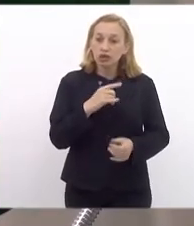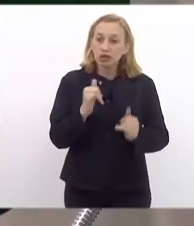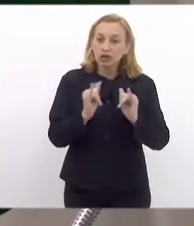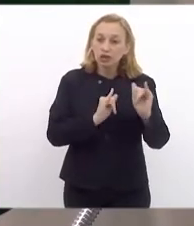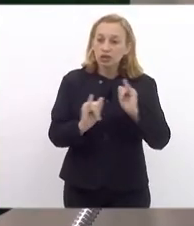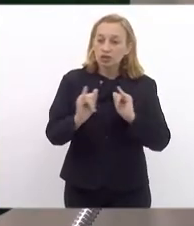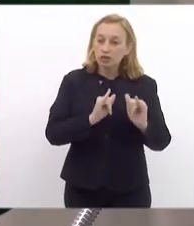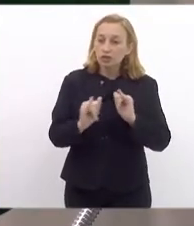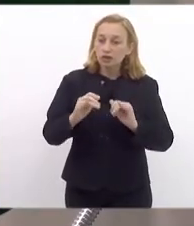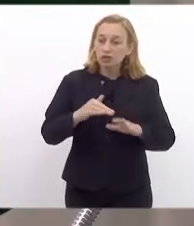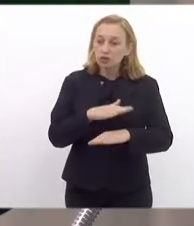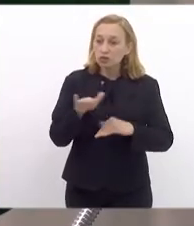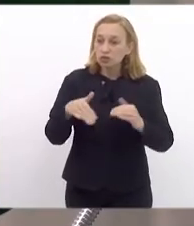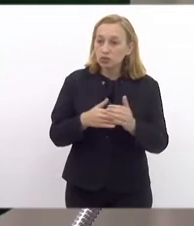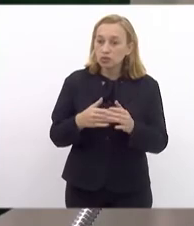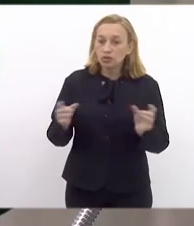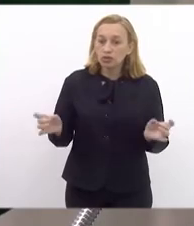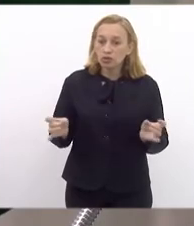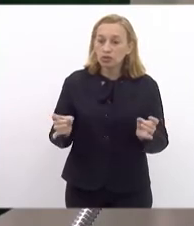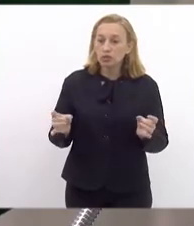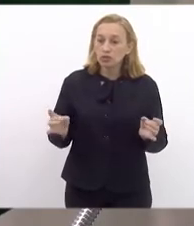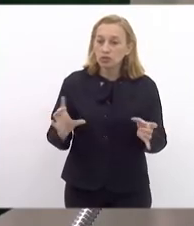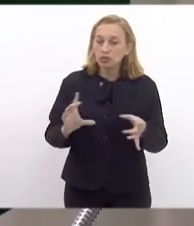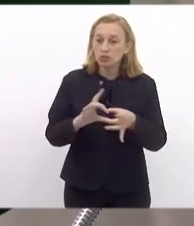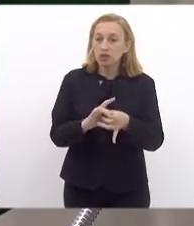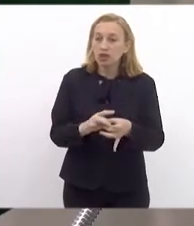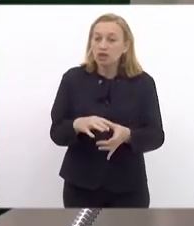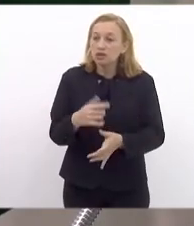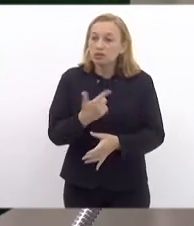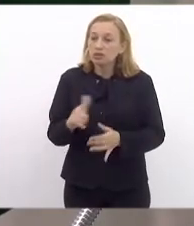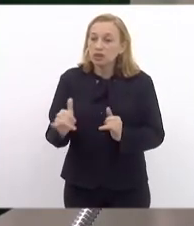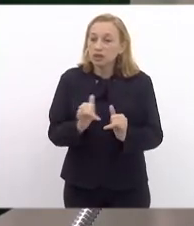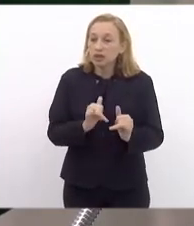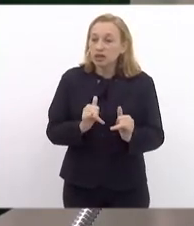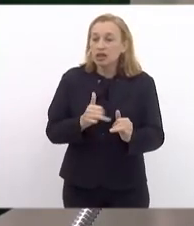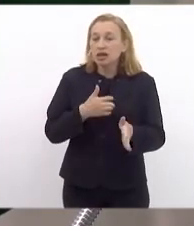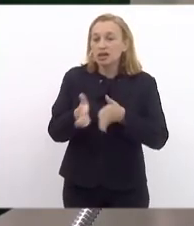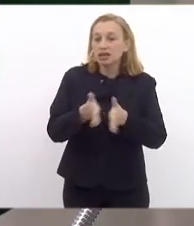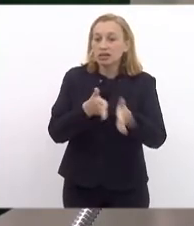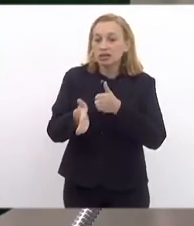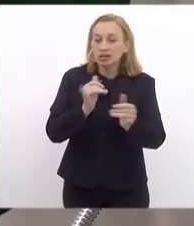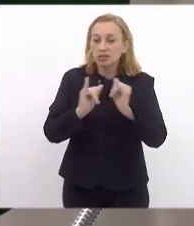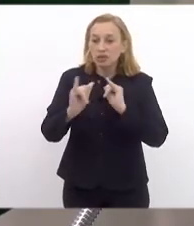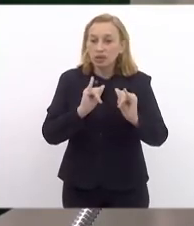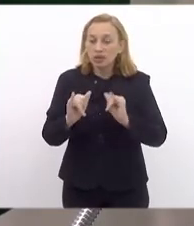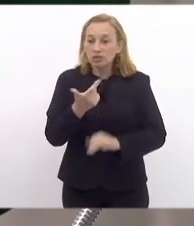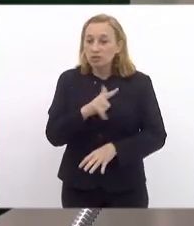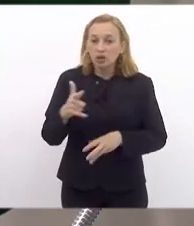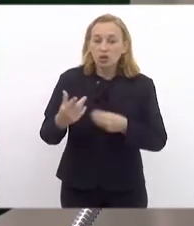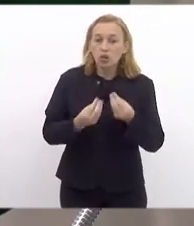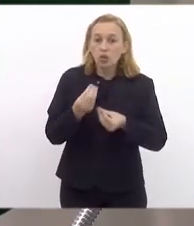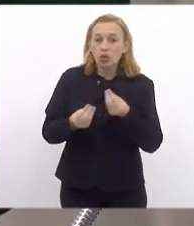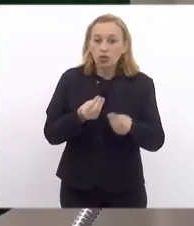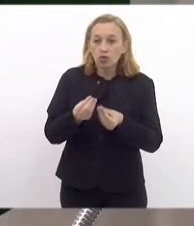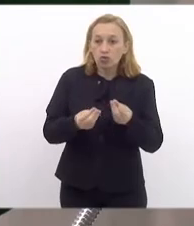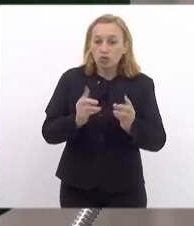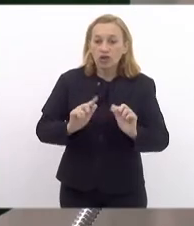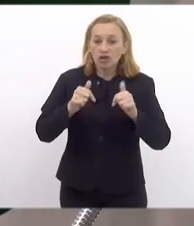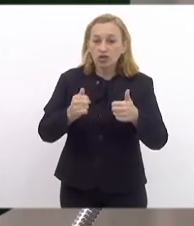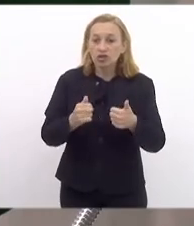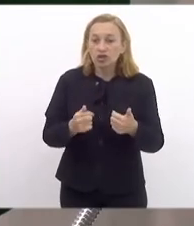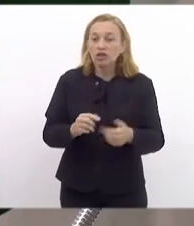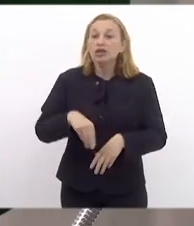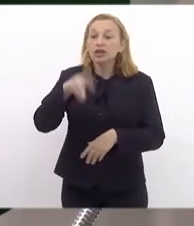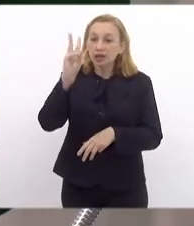a gente não tem nem acesso aos números como é que a gente vai fazer aqui uma simulação quem teria a ponte o